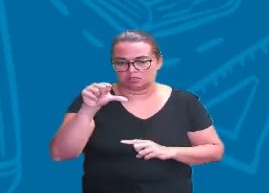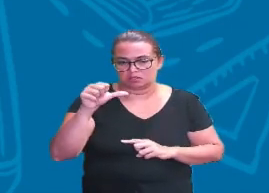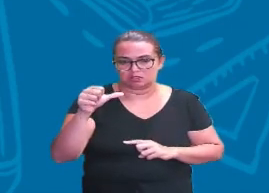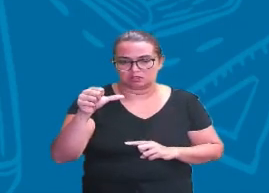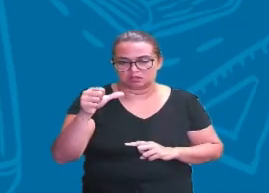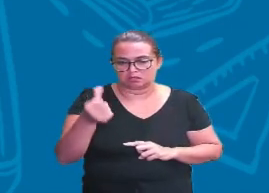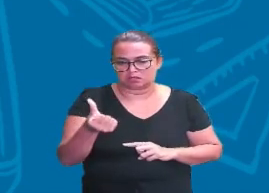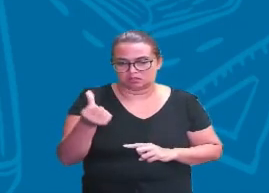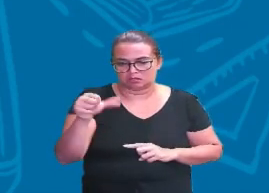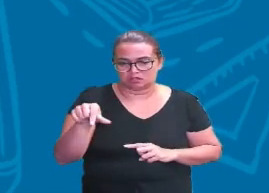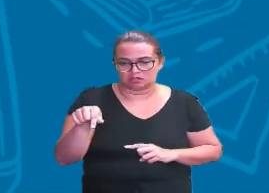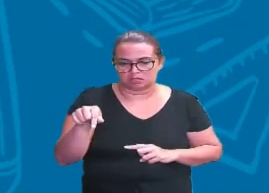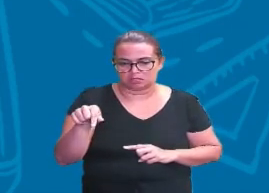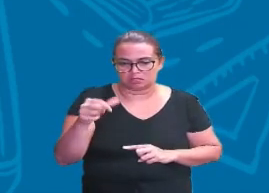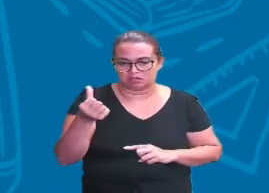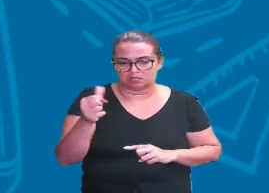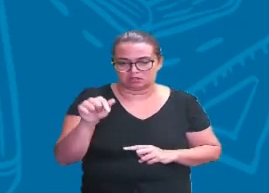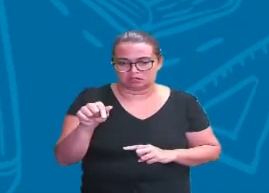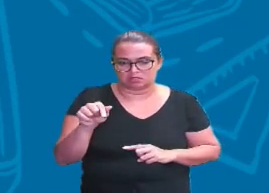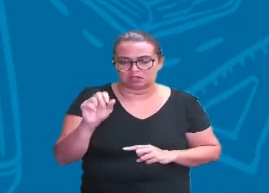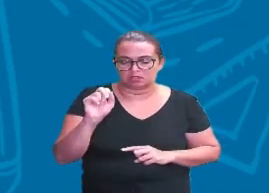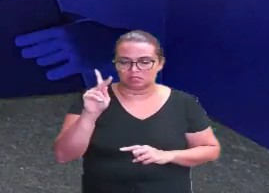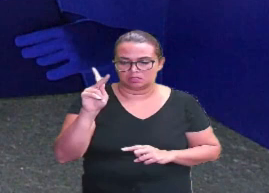dar. Beleza? Tranquilo?